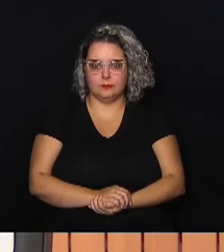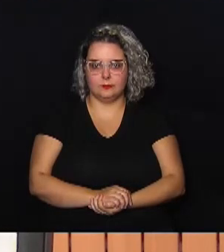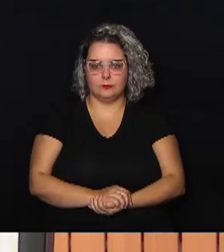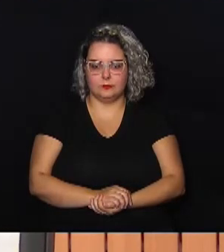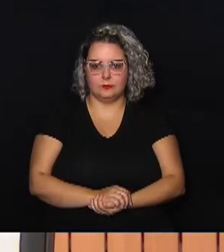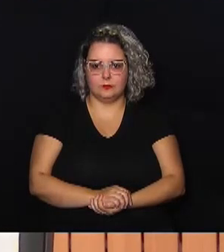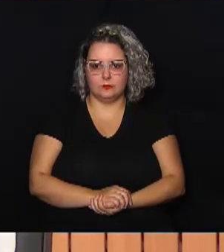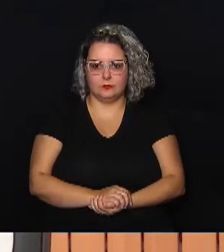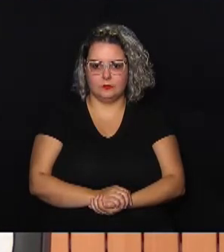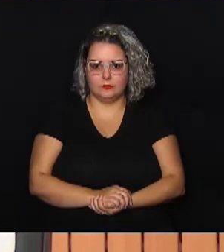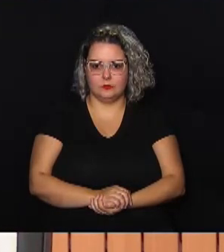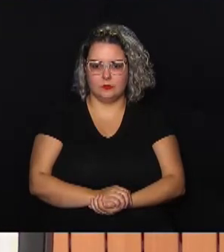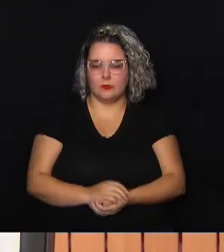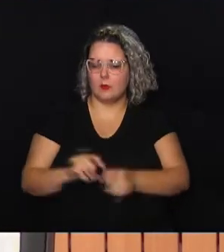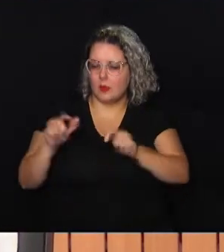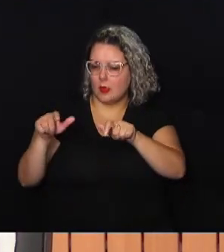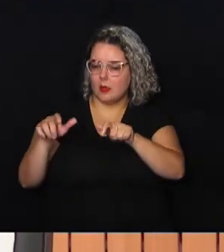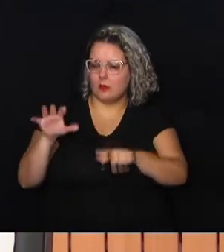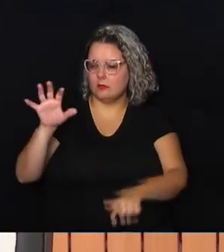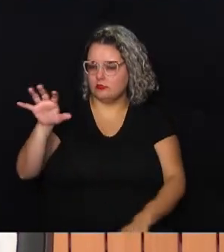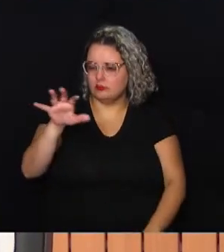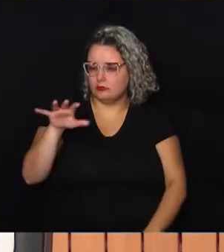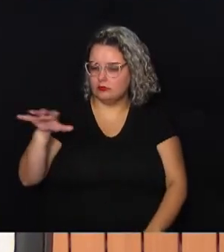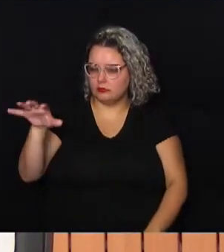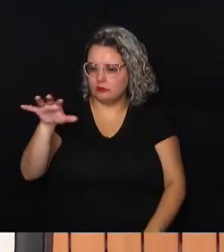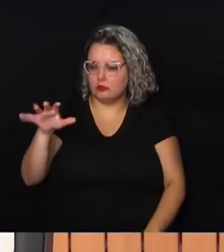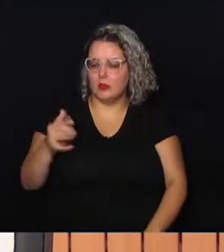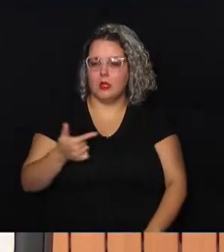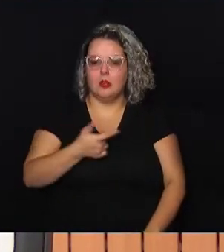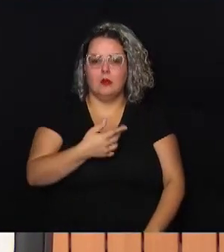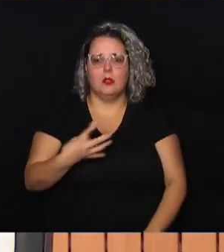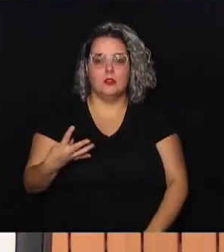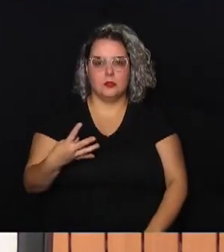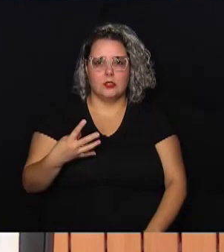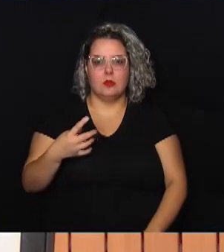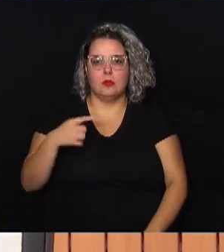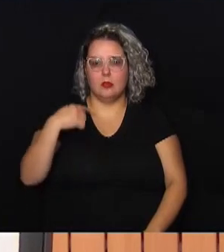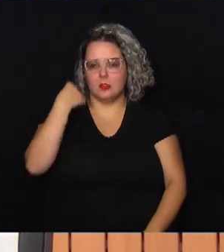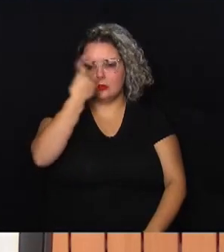com localização de 24 horas por dia,